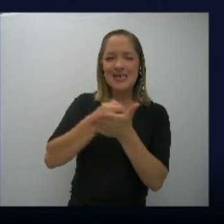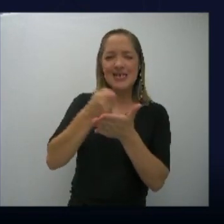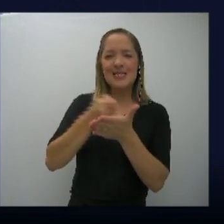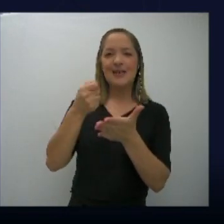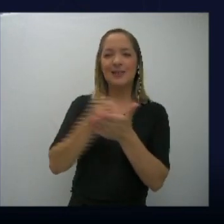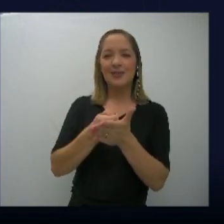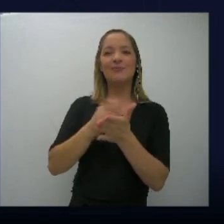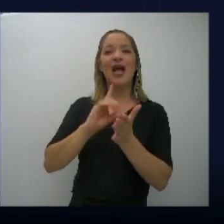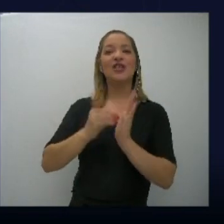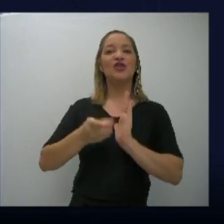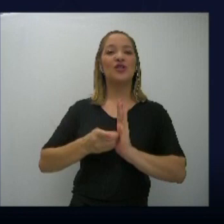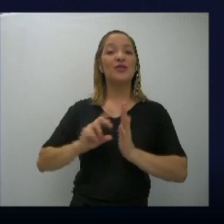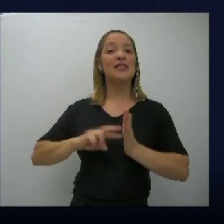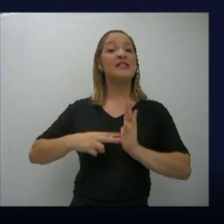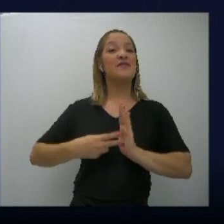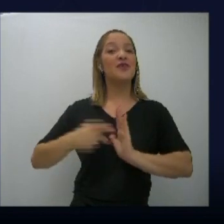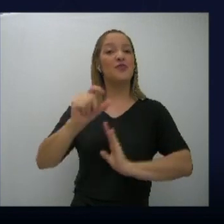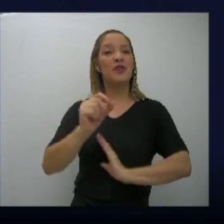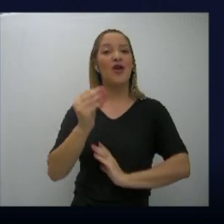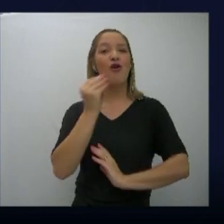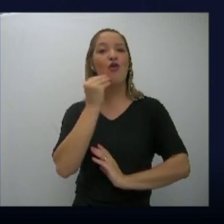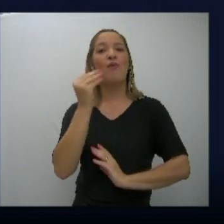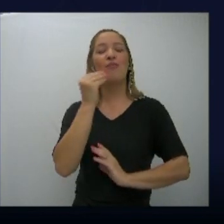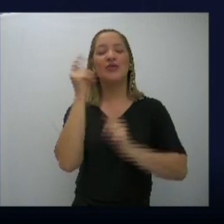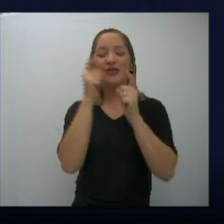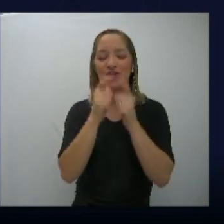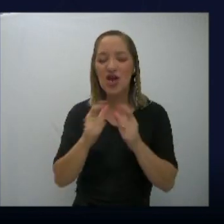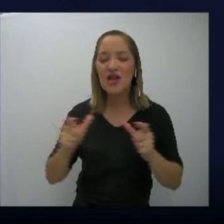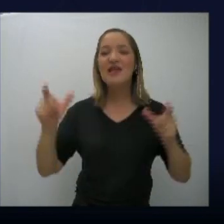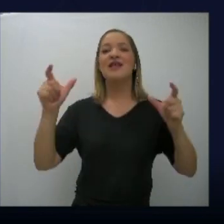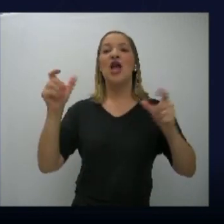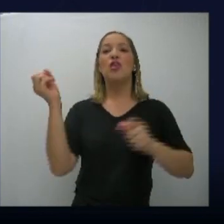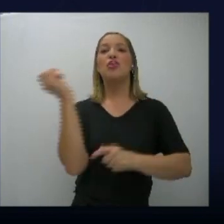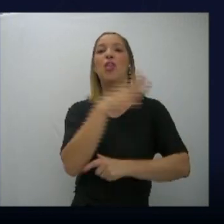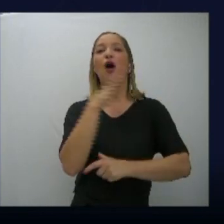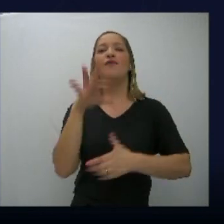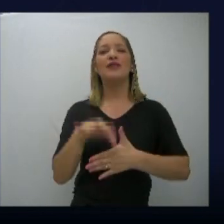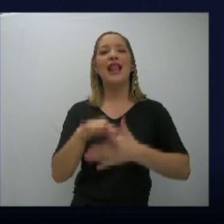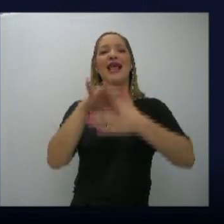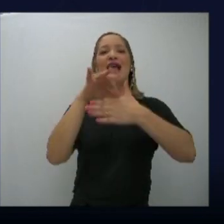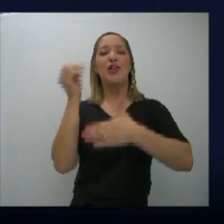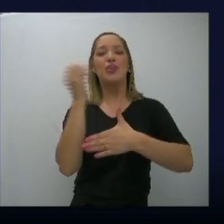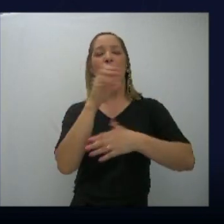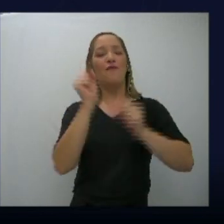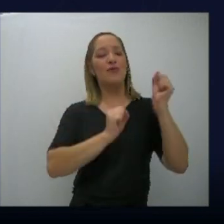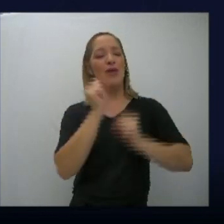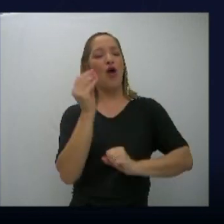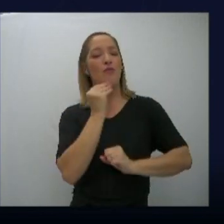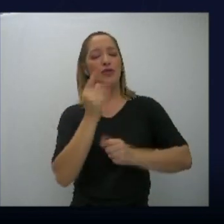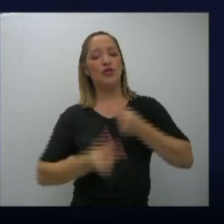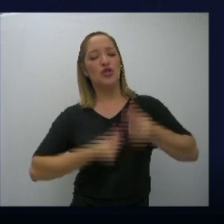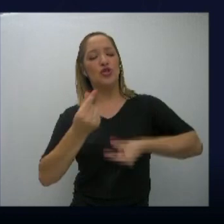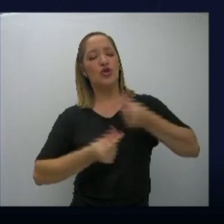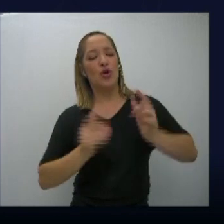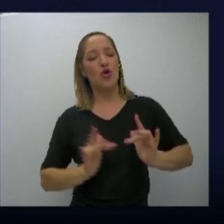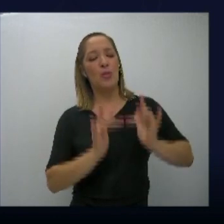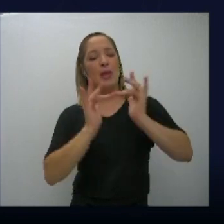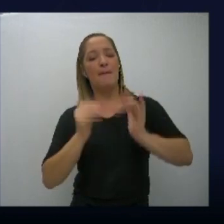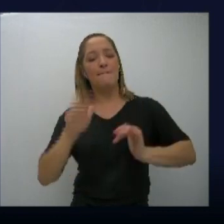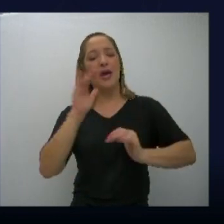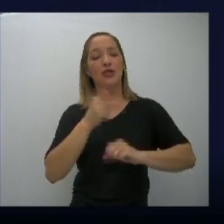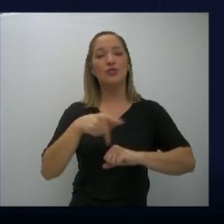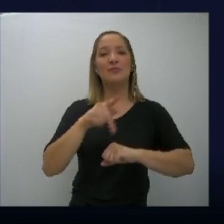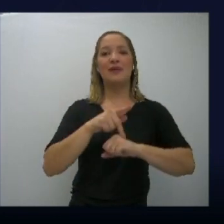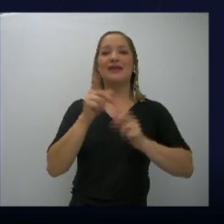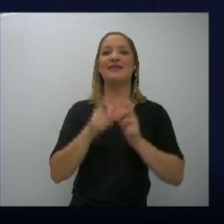que significa como Guilherme acabou de falar oportunidade de crescer novos líderes novas empresas oportunidade de negócio e conectar mais O